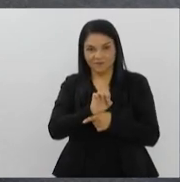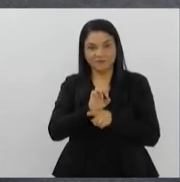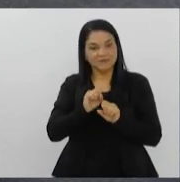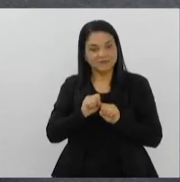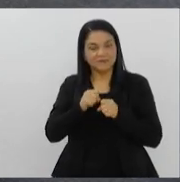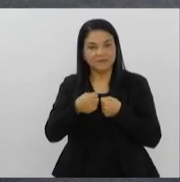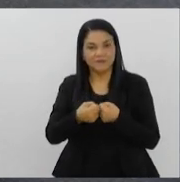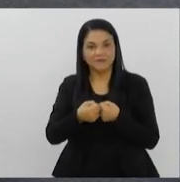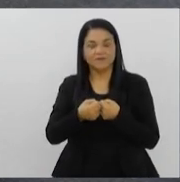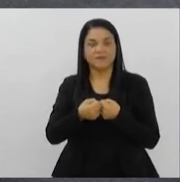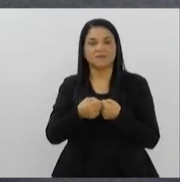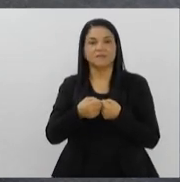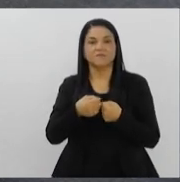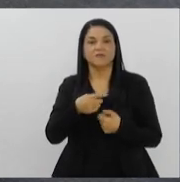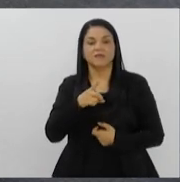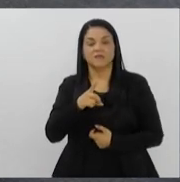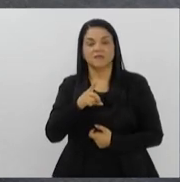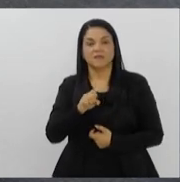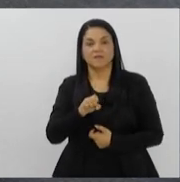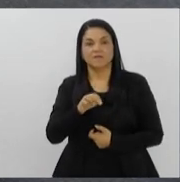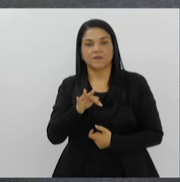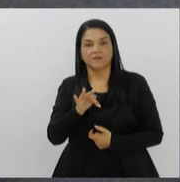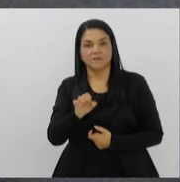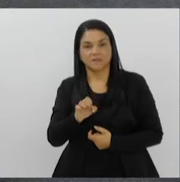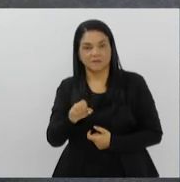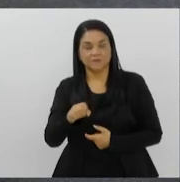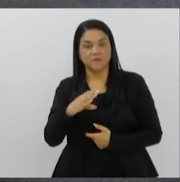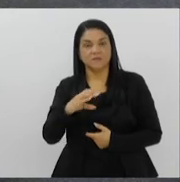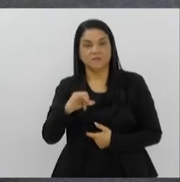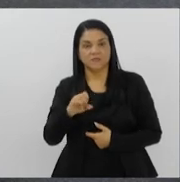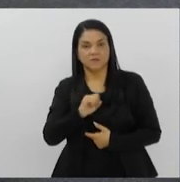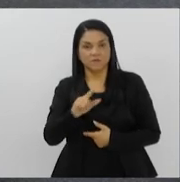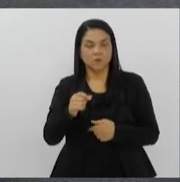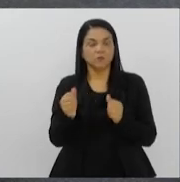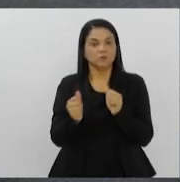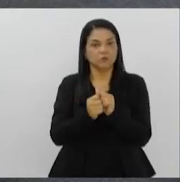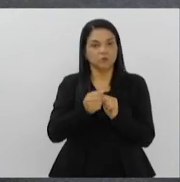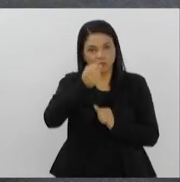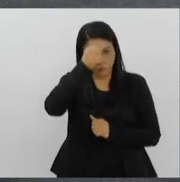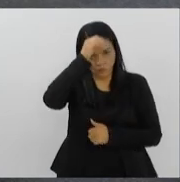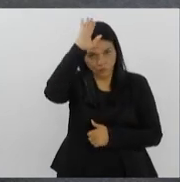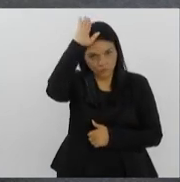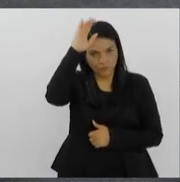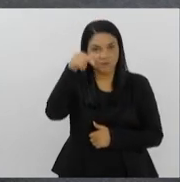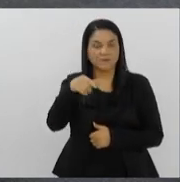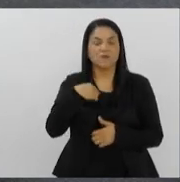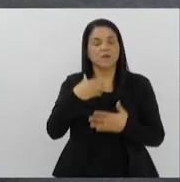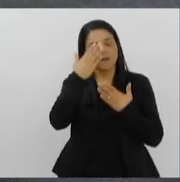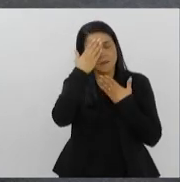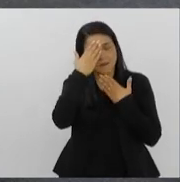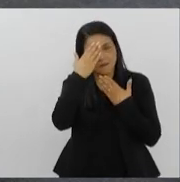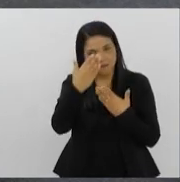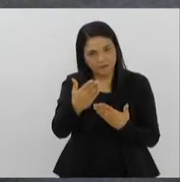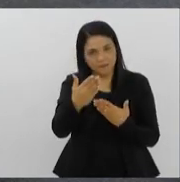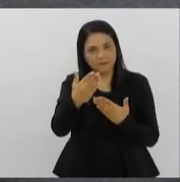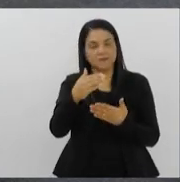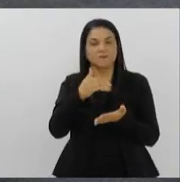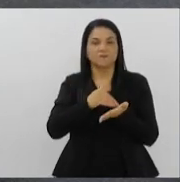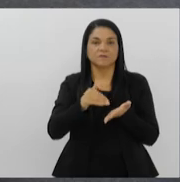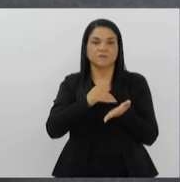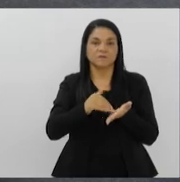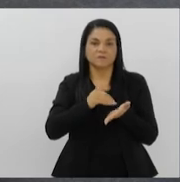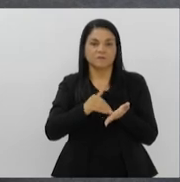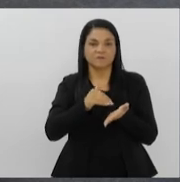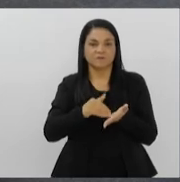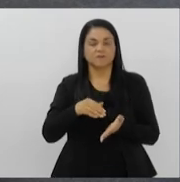Defesa Civil e o Corpo de Bombeiros Militar do Estado do Rio de Janeiro. Gostaria de agradecer imensamente ao secretário de